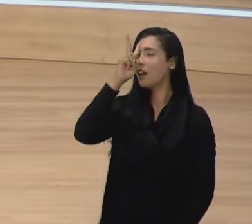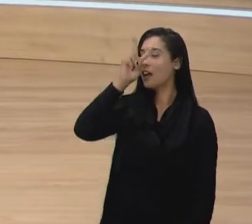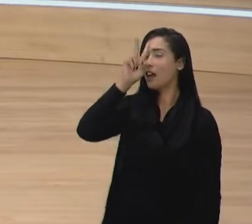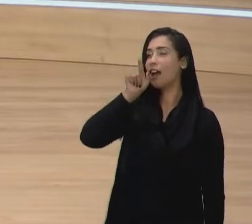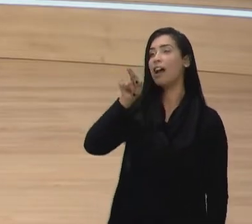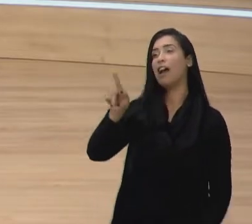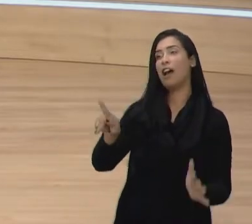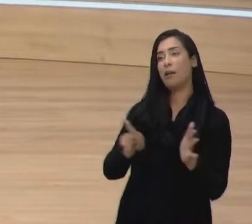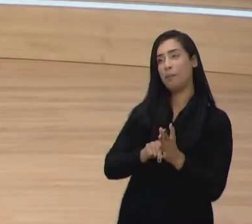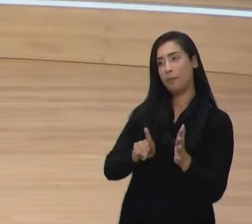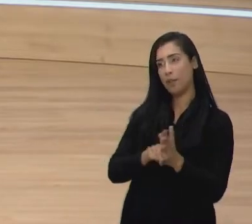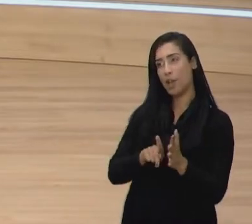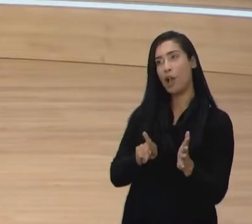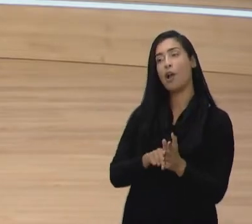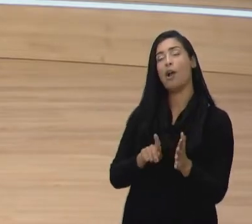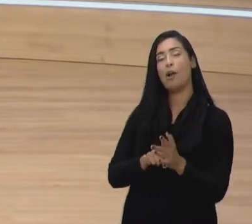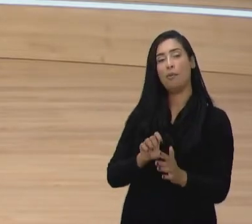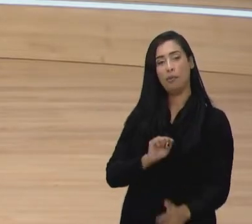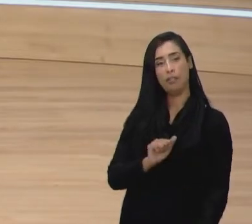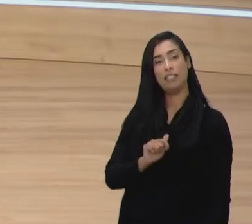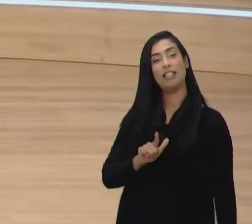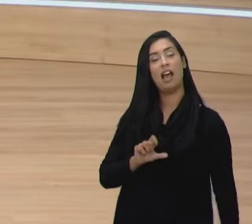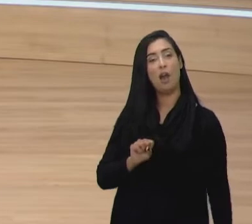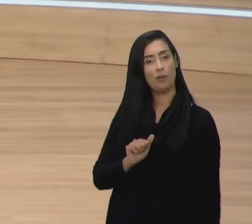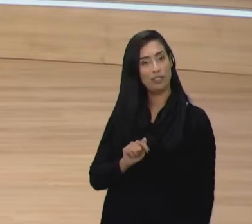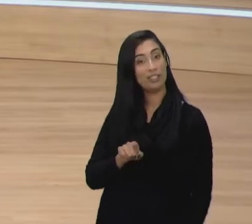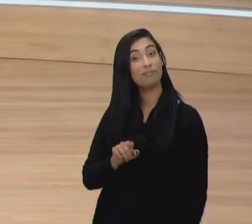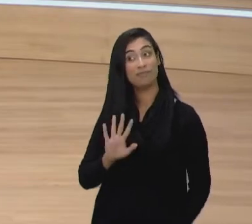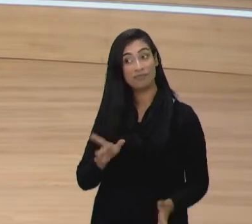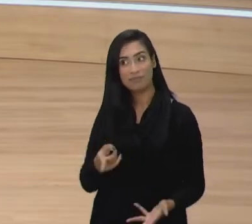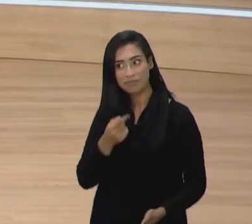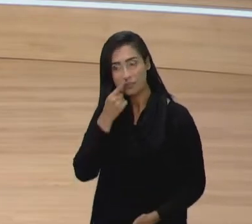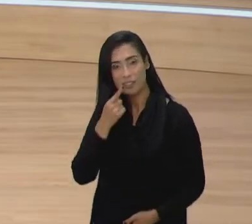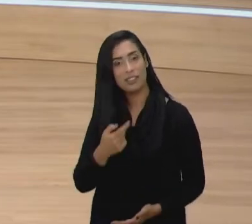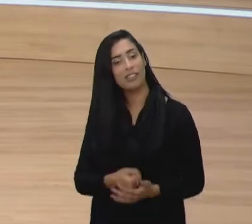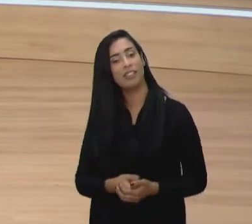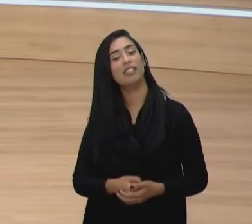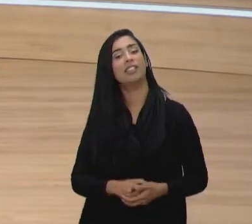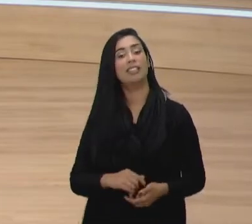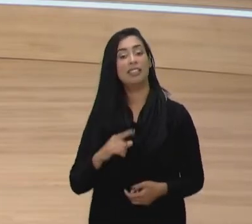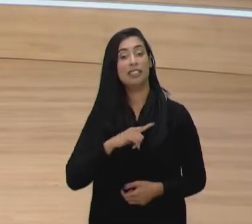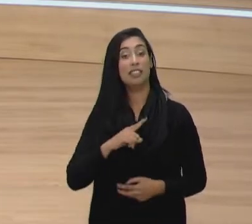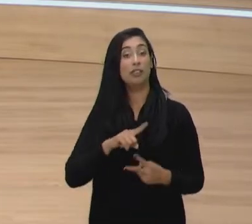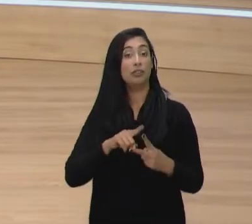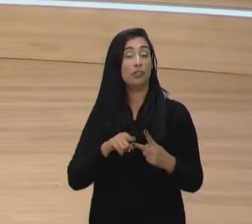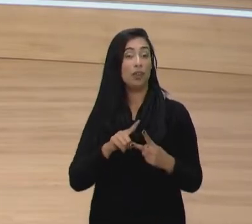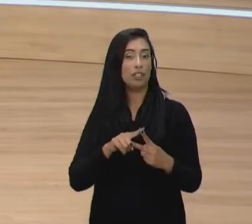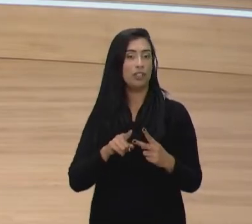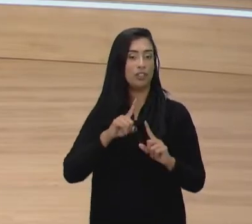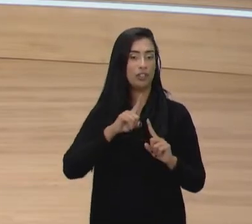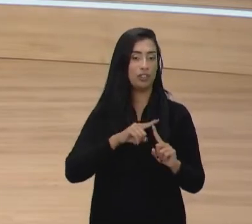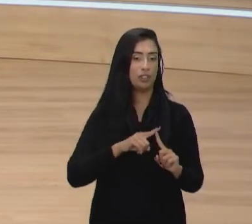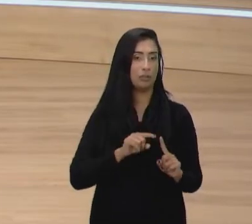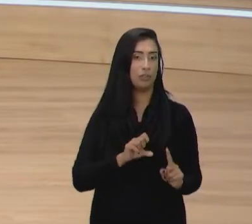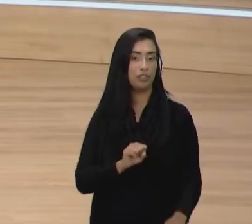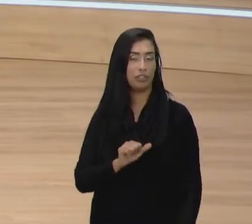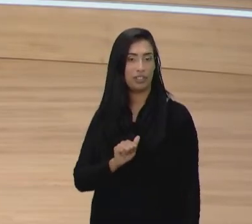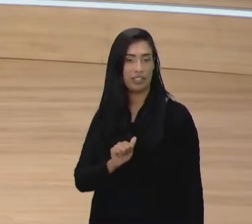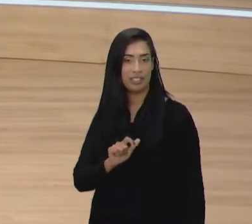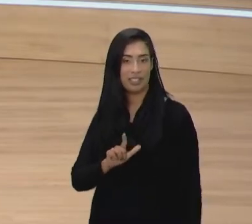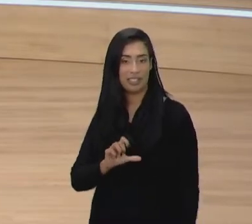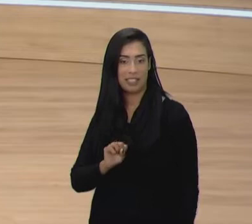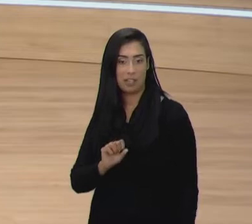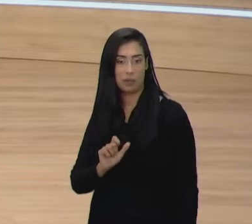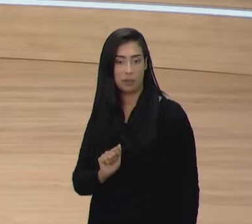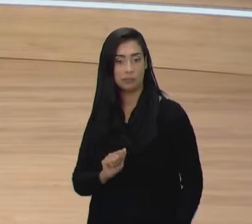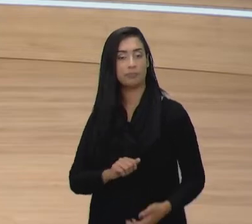passo é de salsa. Tem uma curiosidade que é interessante. Qual? Nós temos dois tipos de salsa. Temos. E qual é a